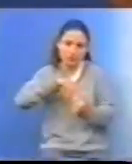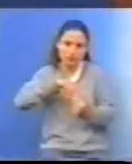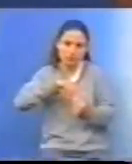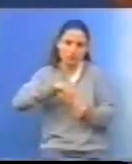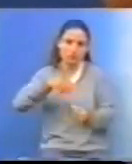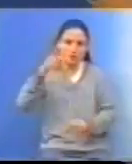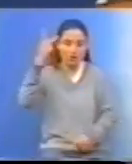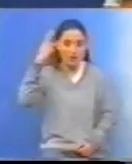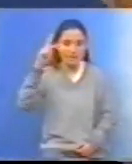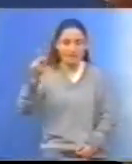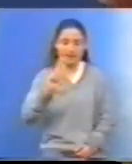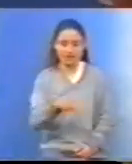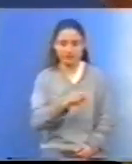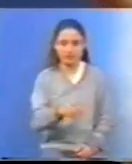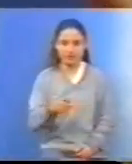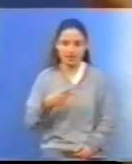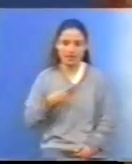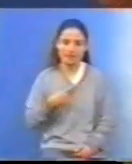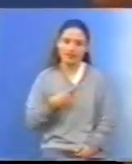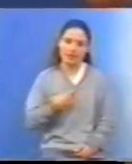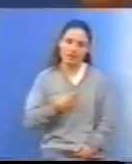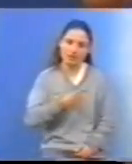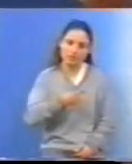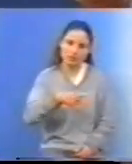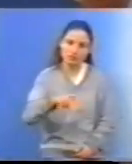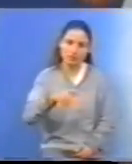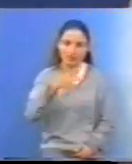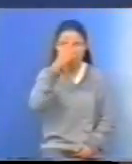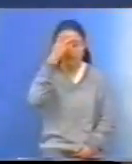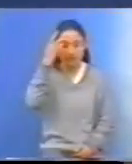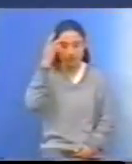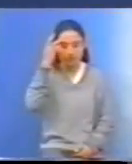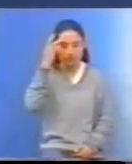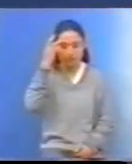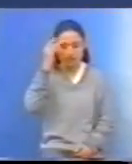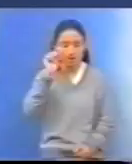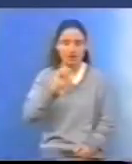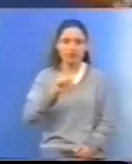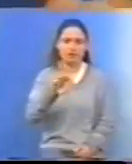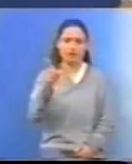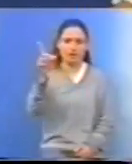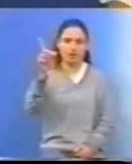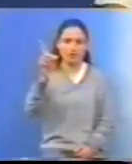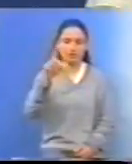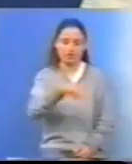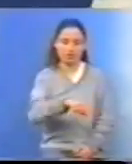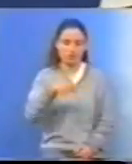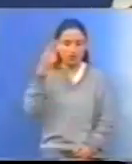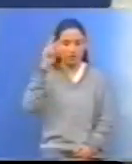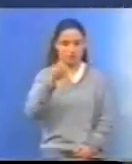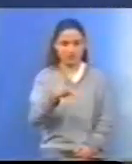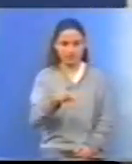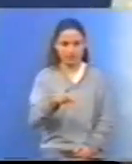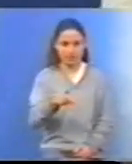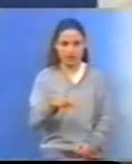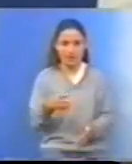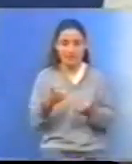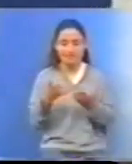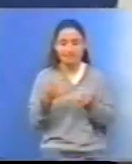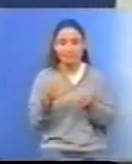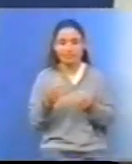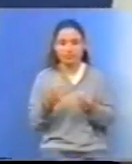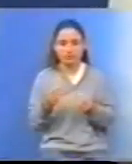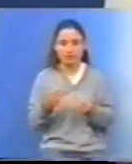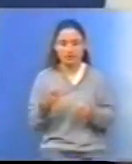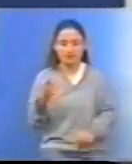falar ainda de noções absurdas que existem a respeito de nós homens, como por exemplo a respeito de masturbação, porque o Padre Jonas pode